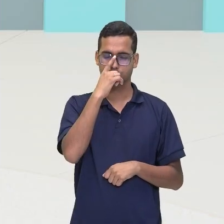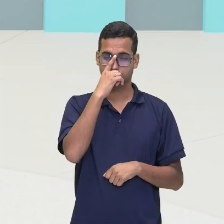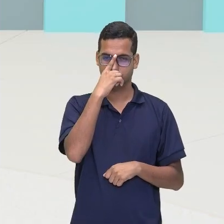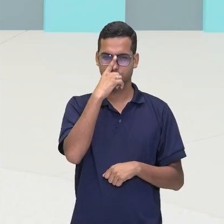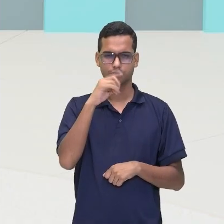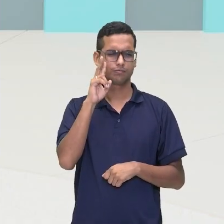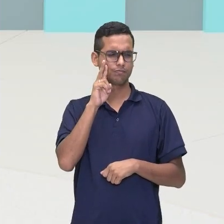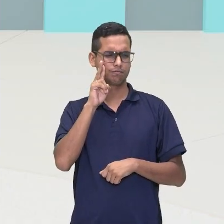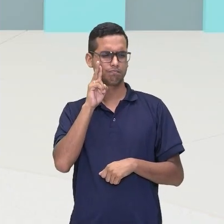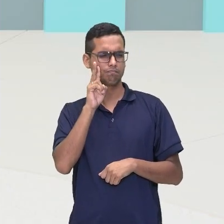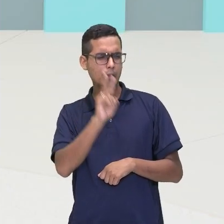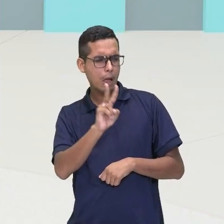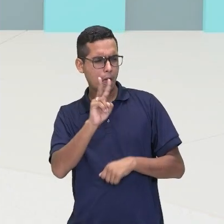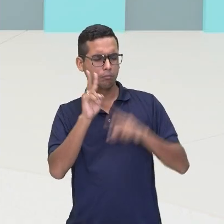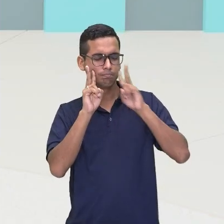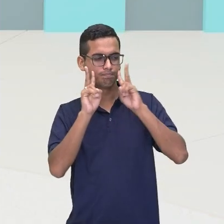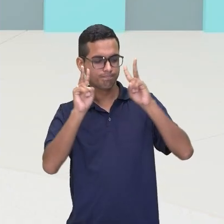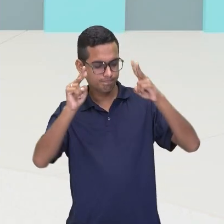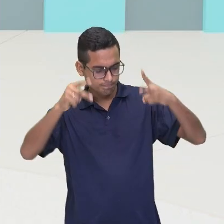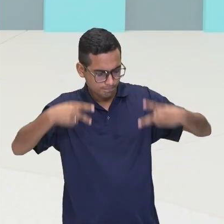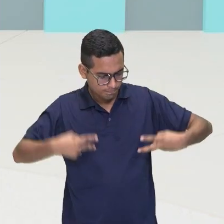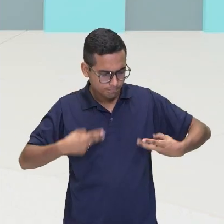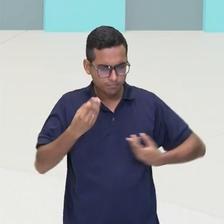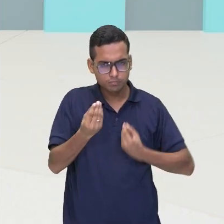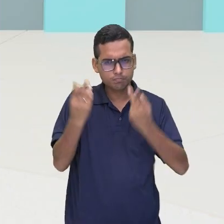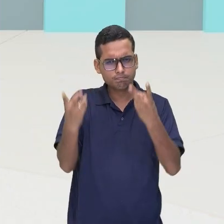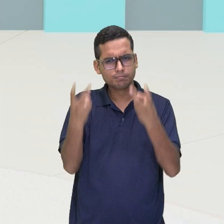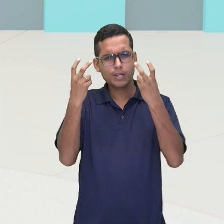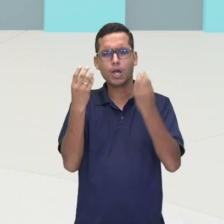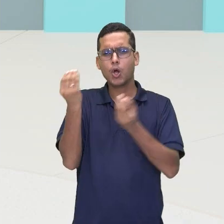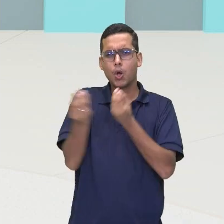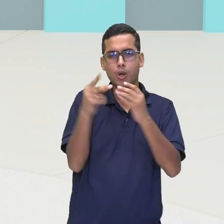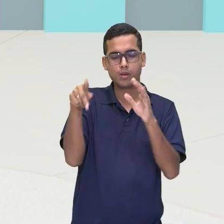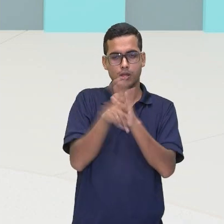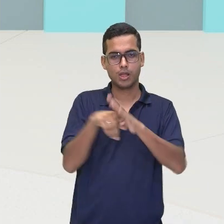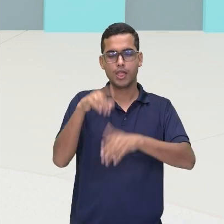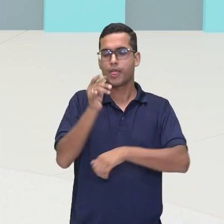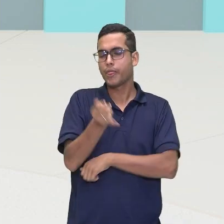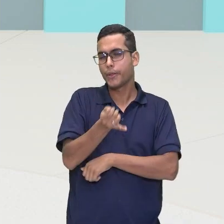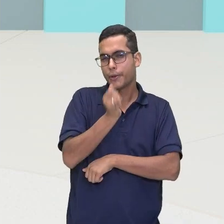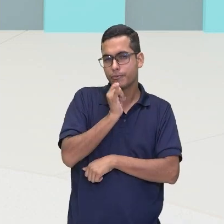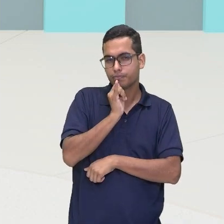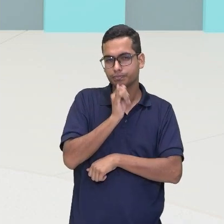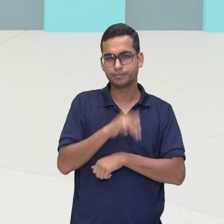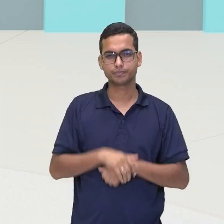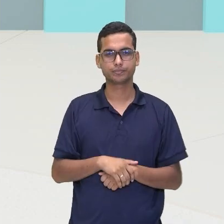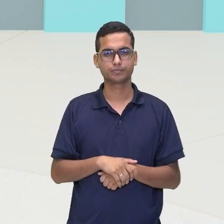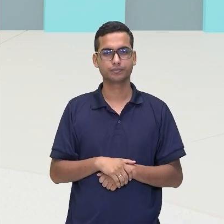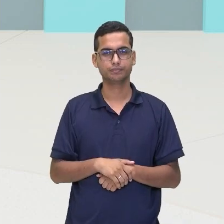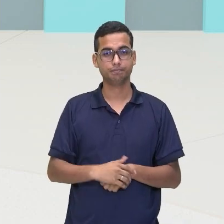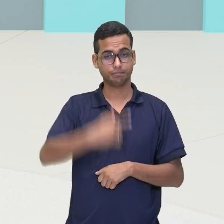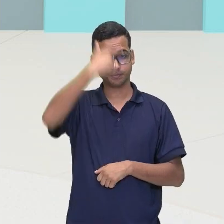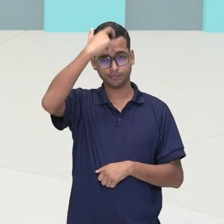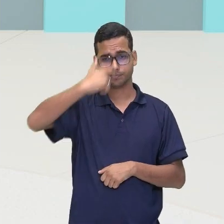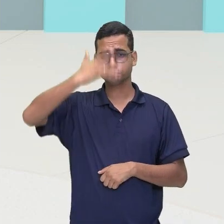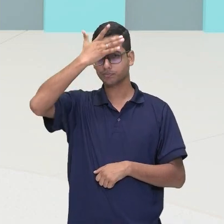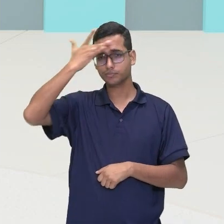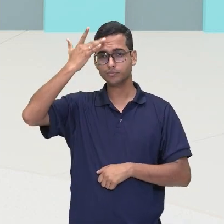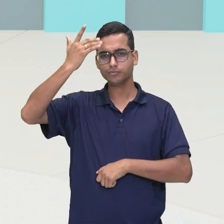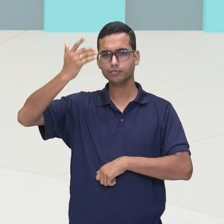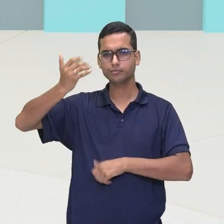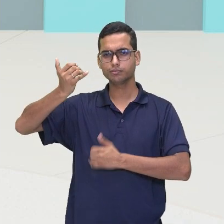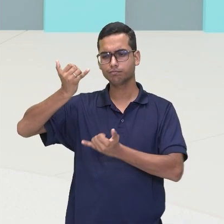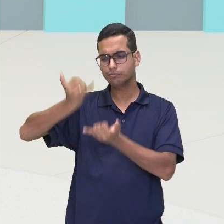enxergar que, ao mesmo tempo que eu me coloco como um objeto, eu